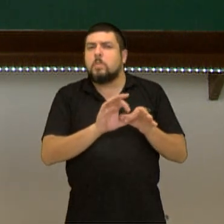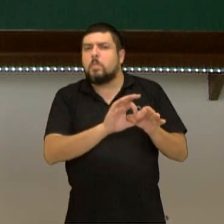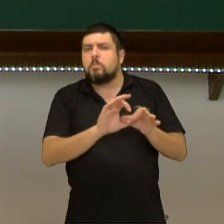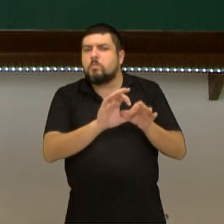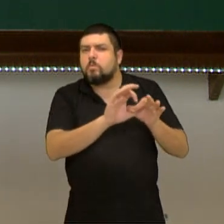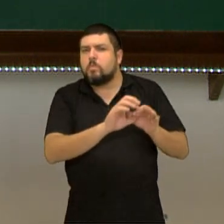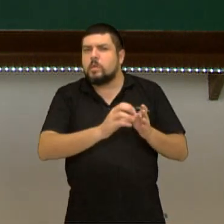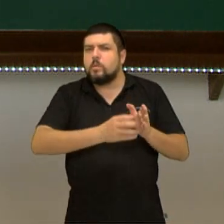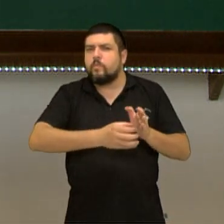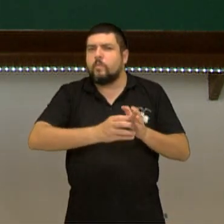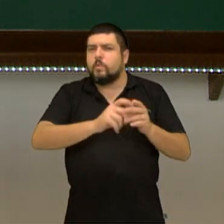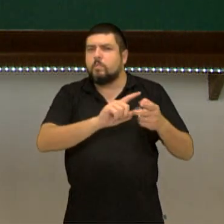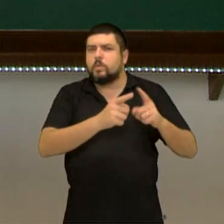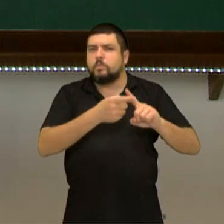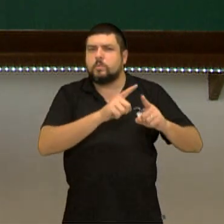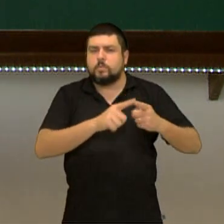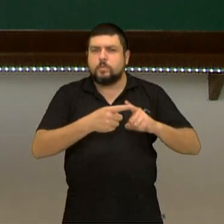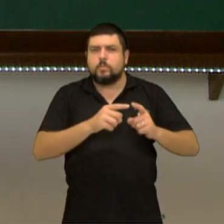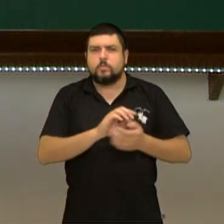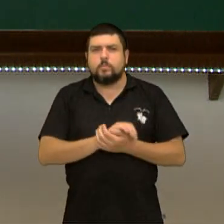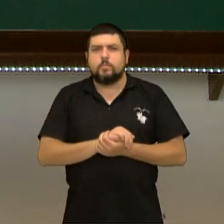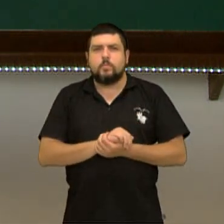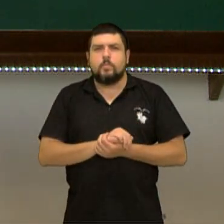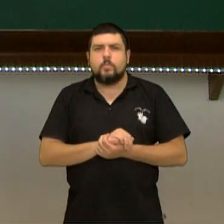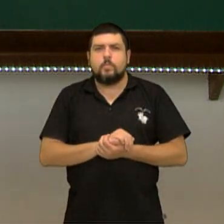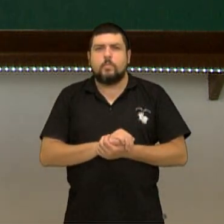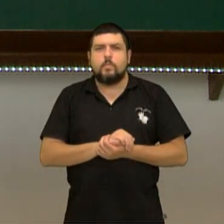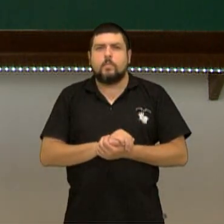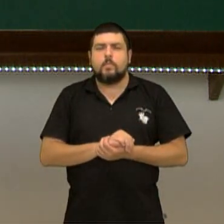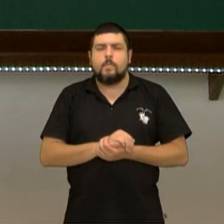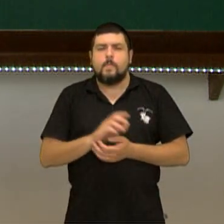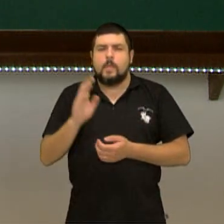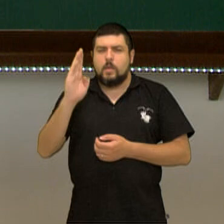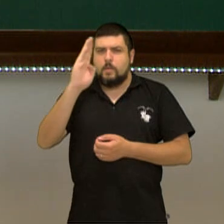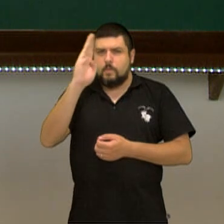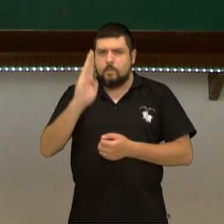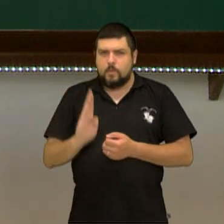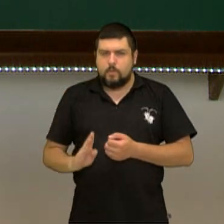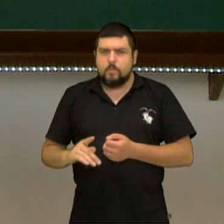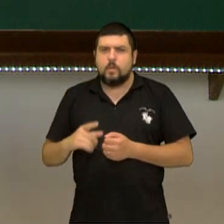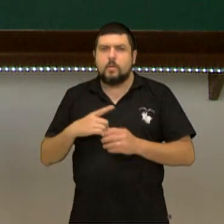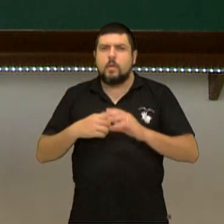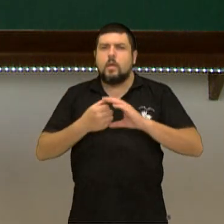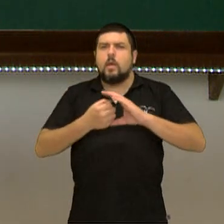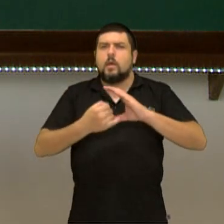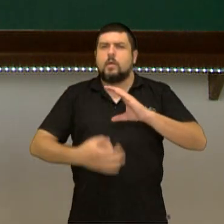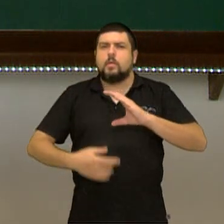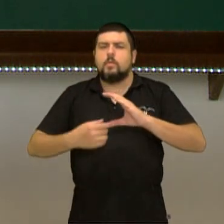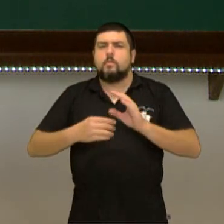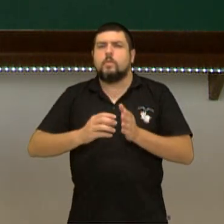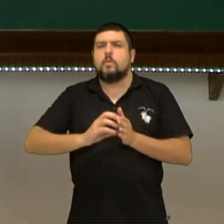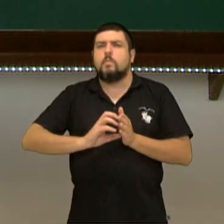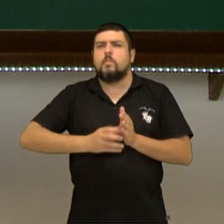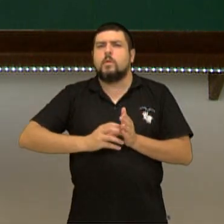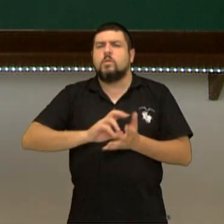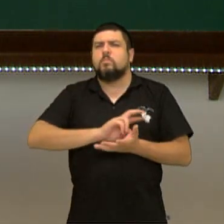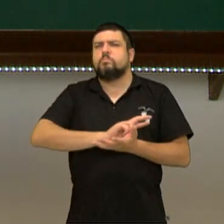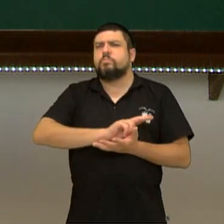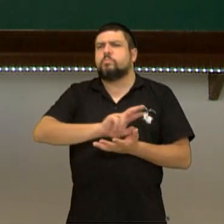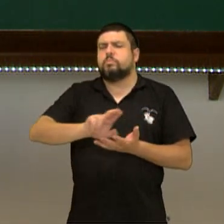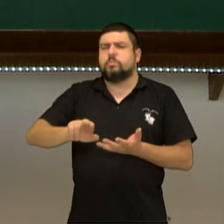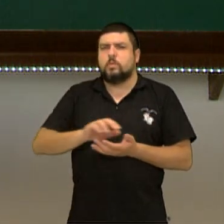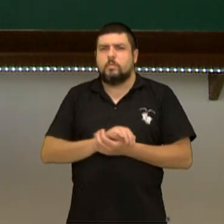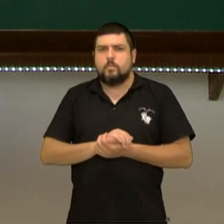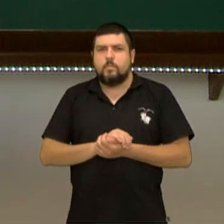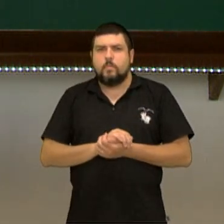certo? E no Brasil, né, o Brasil ele tem essa característica de ter mais de um partido político, né? Qualquer país